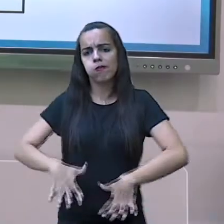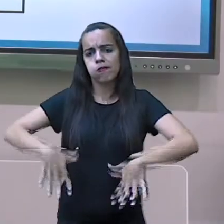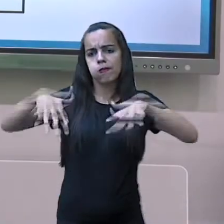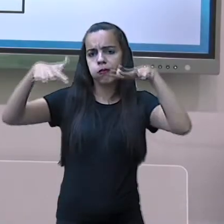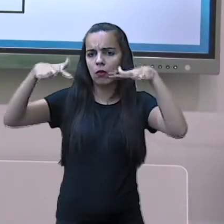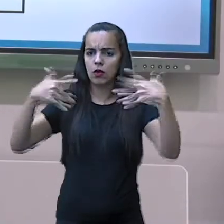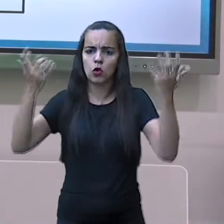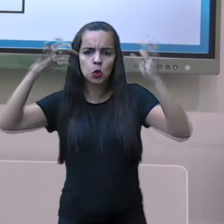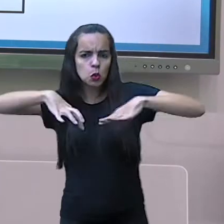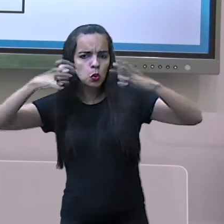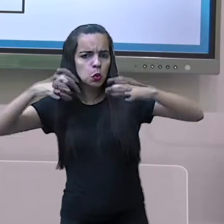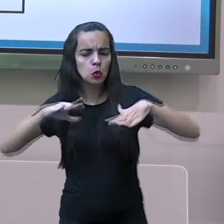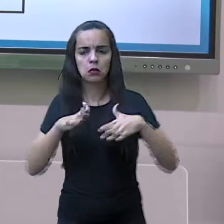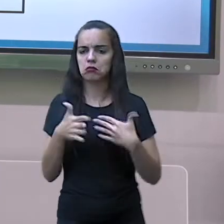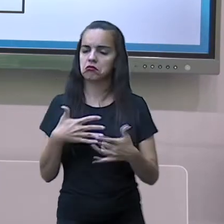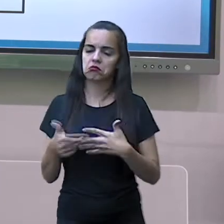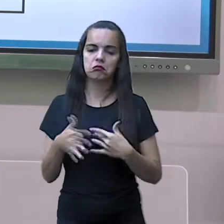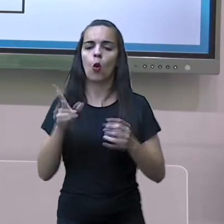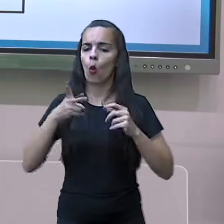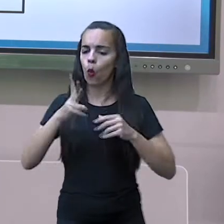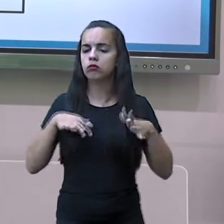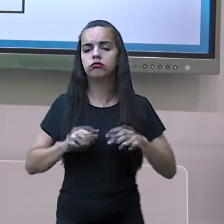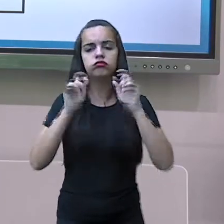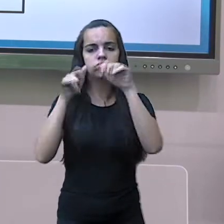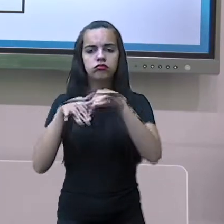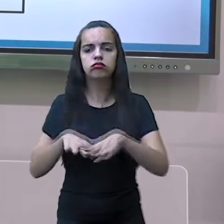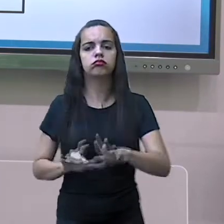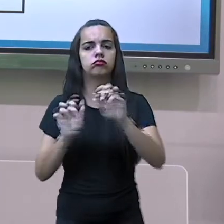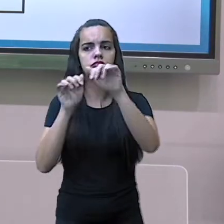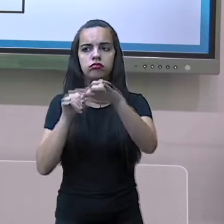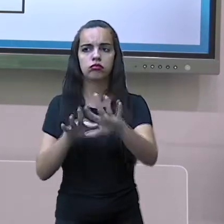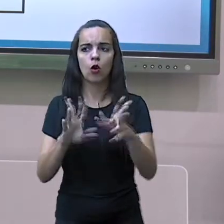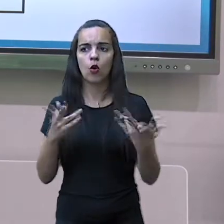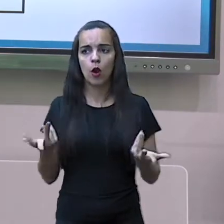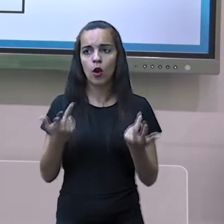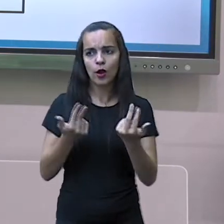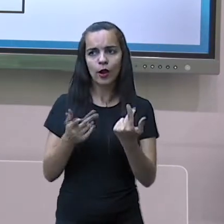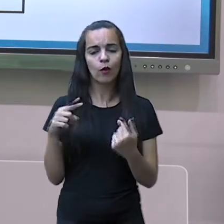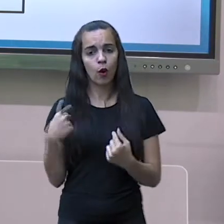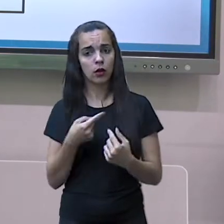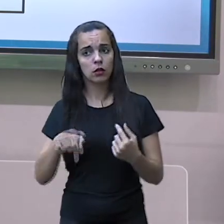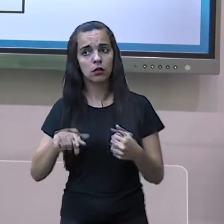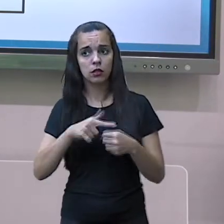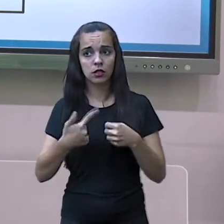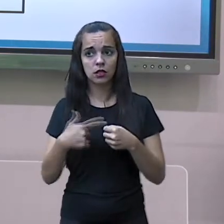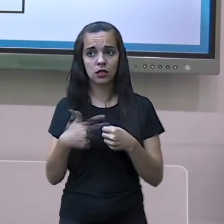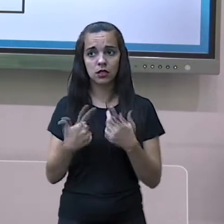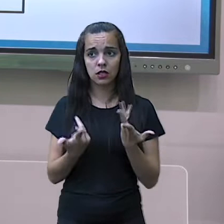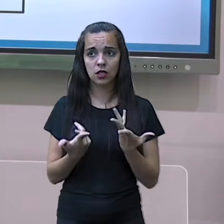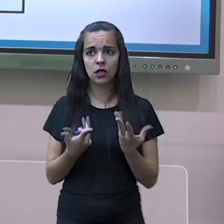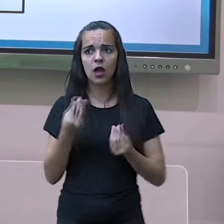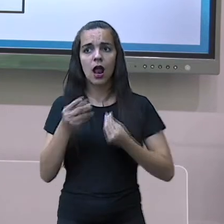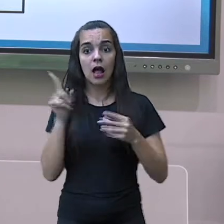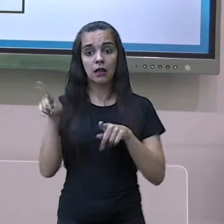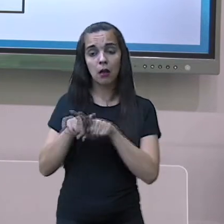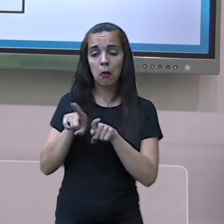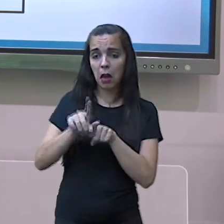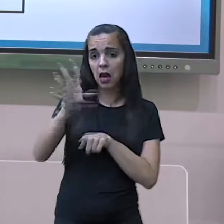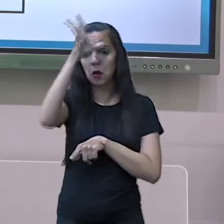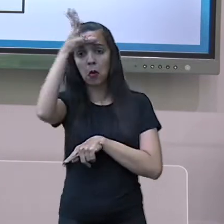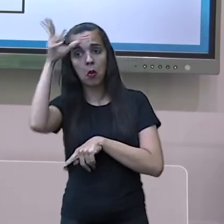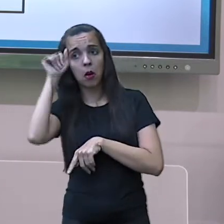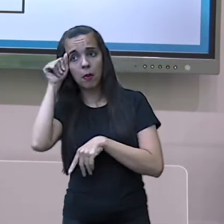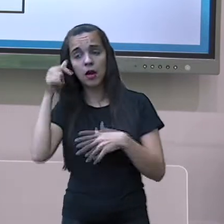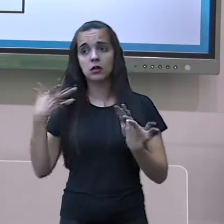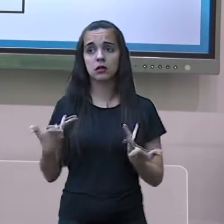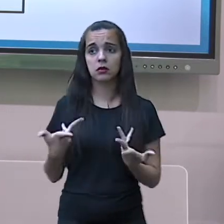de rio perene, eu vou usar um que está próximo da gente, o Rio Doce. Eu poderia usar também o Amazonas, o próprio Rio